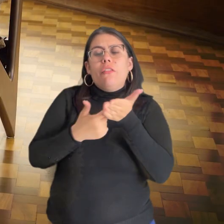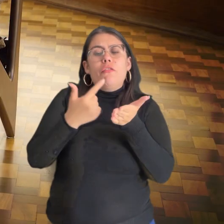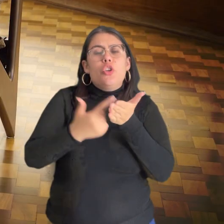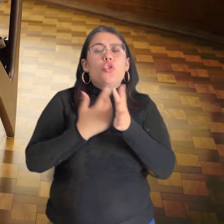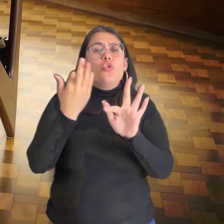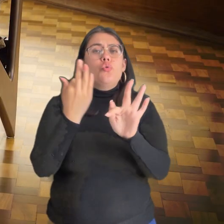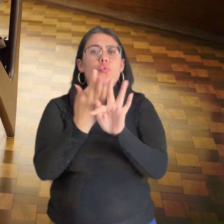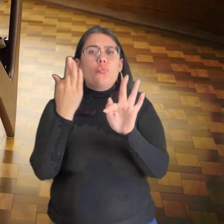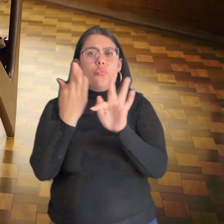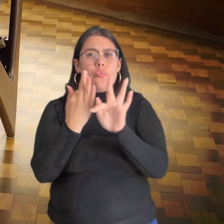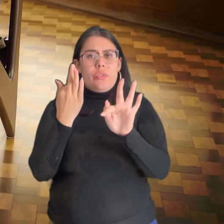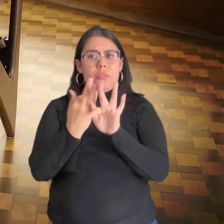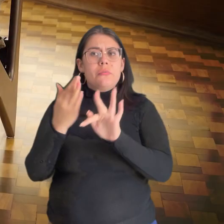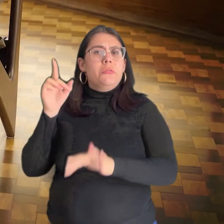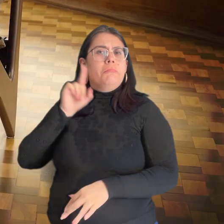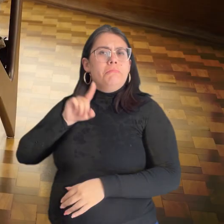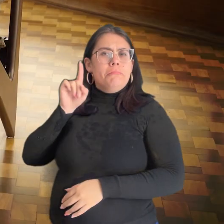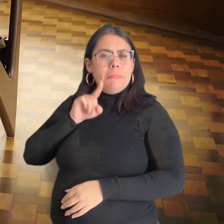americano,